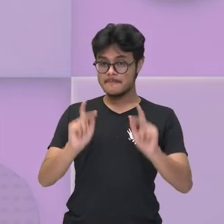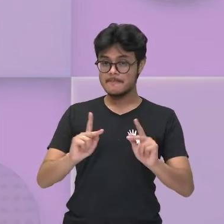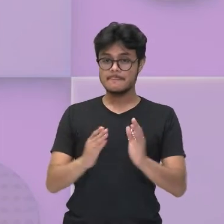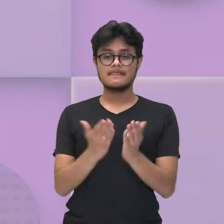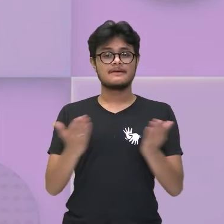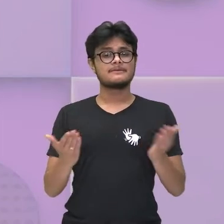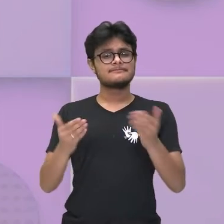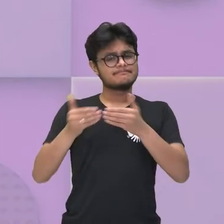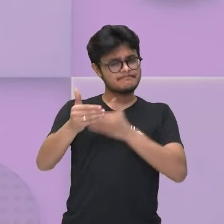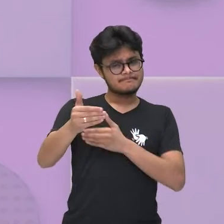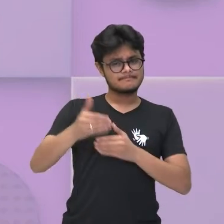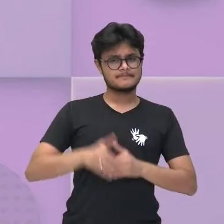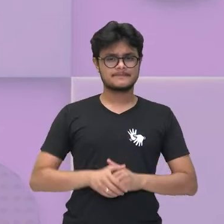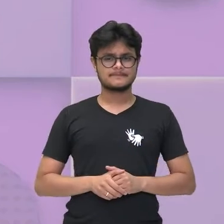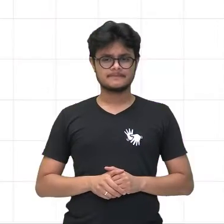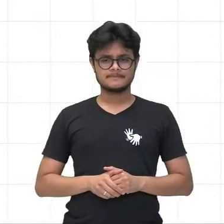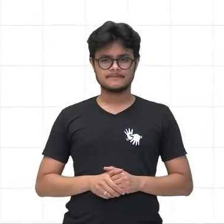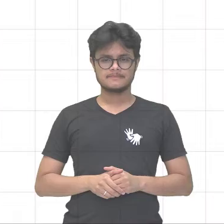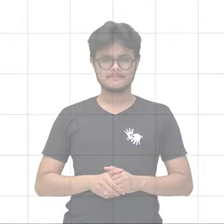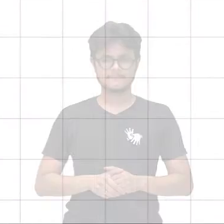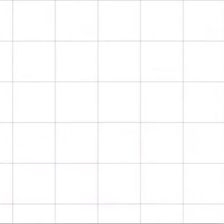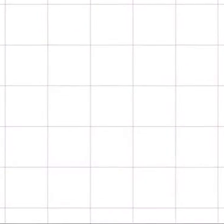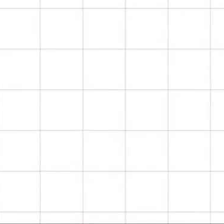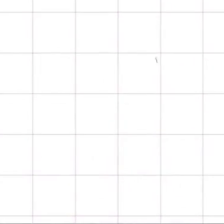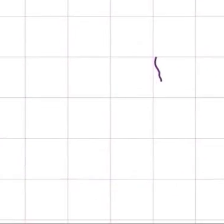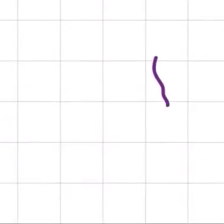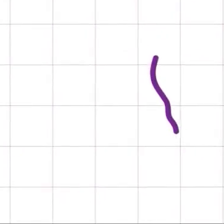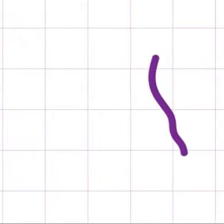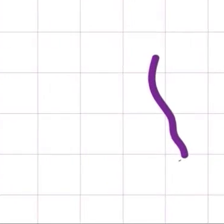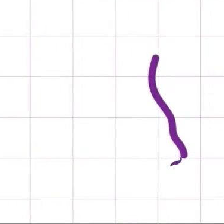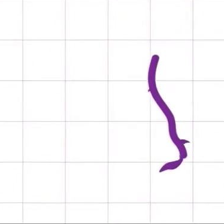Muito bem, então vamos para a nossa aula.